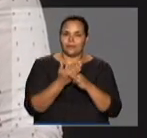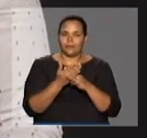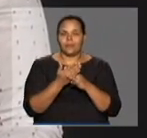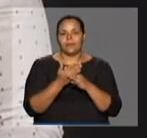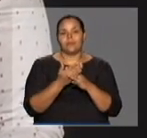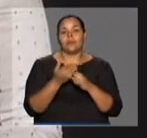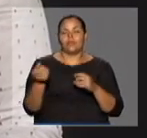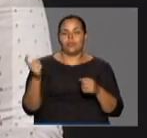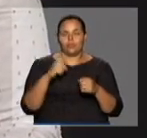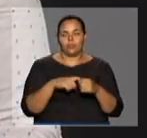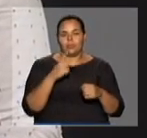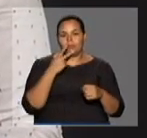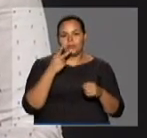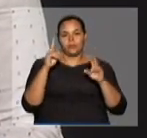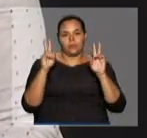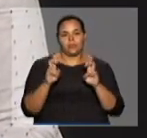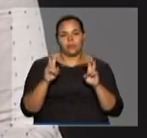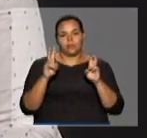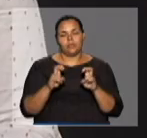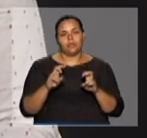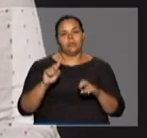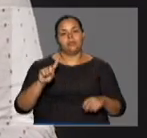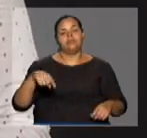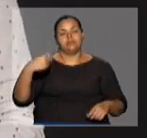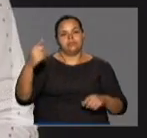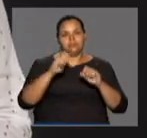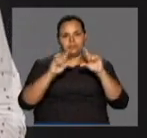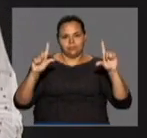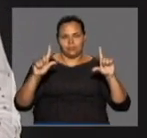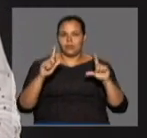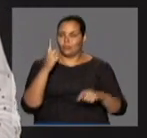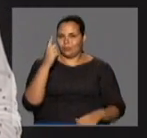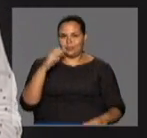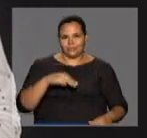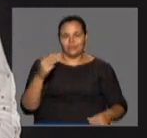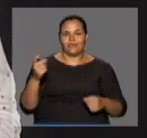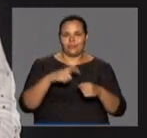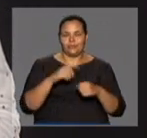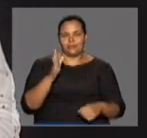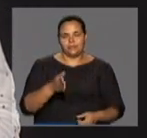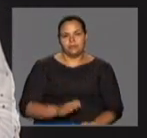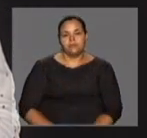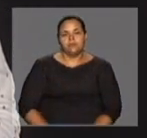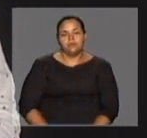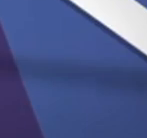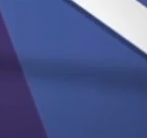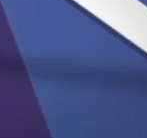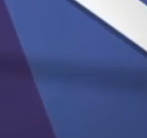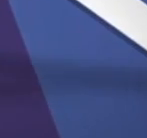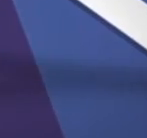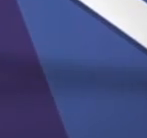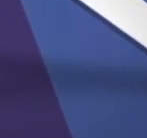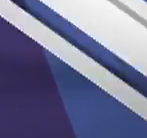pequeno intervalo e volta falando sobre esse assunto no próximo bloco. Tá certo. É só um minutinho, a gente volta já já.